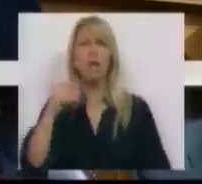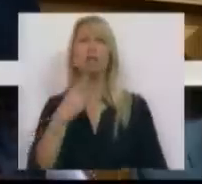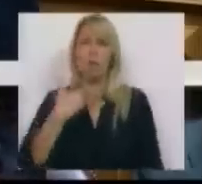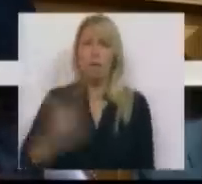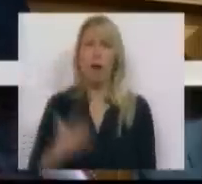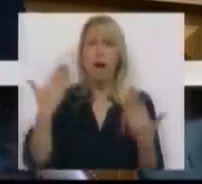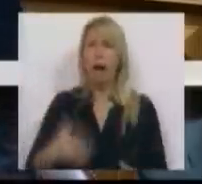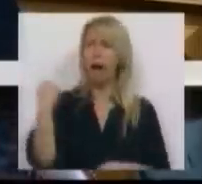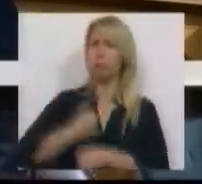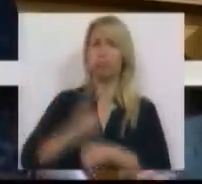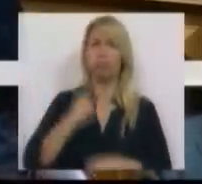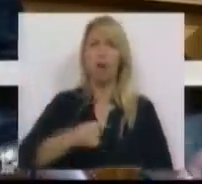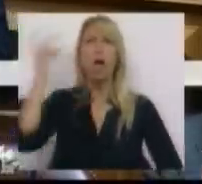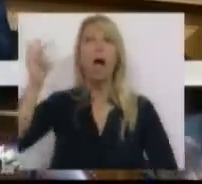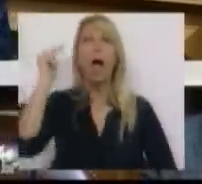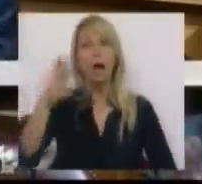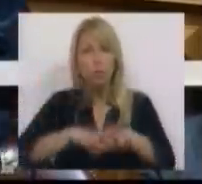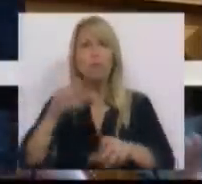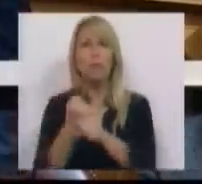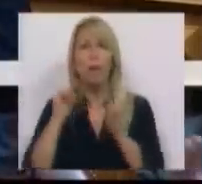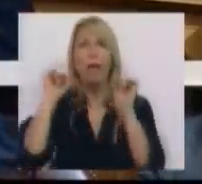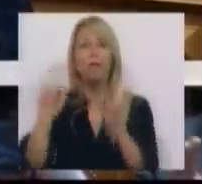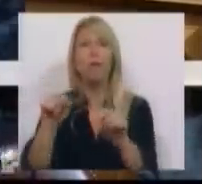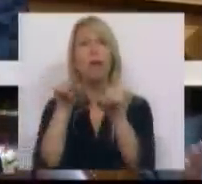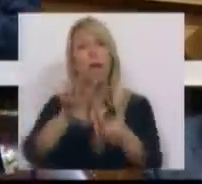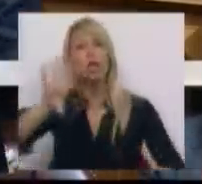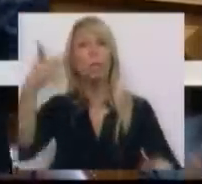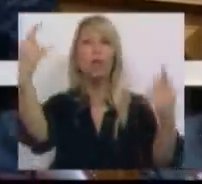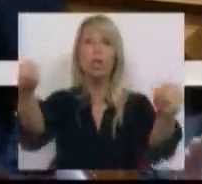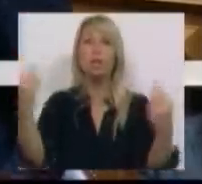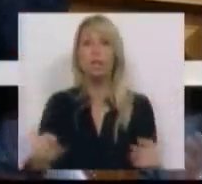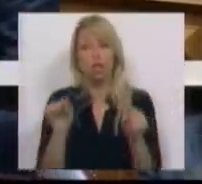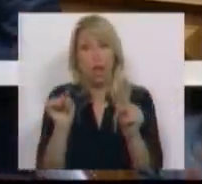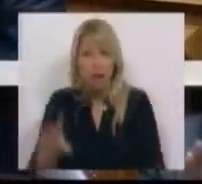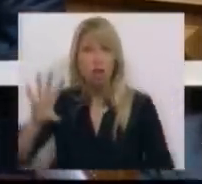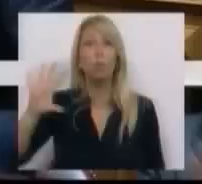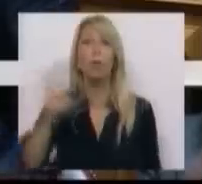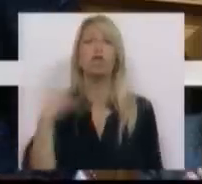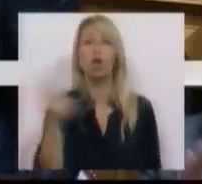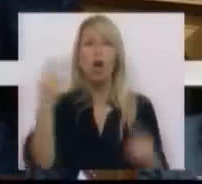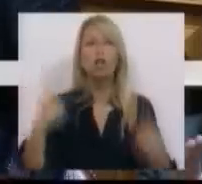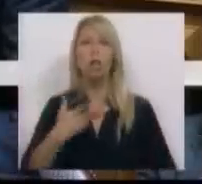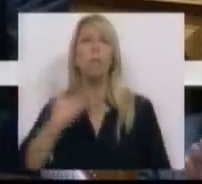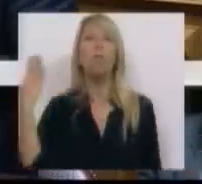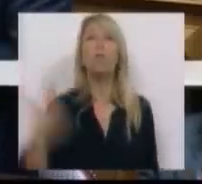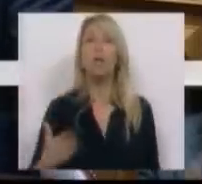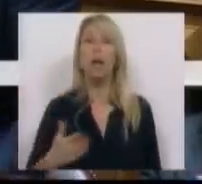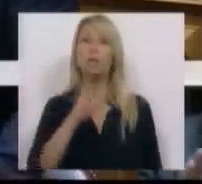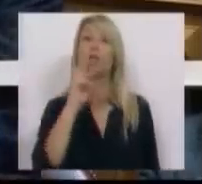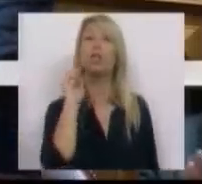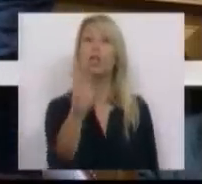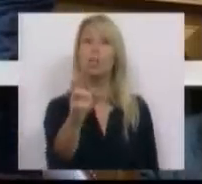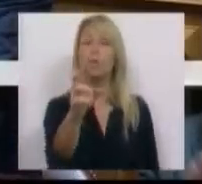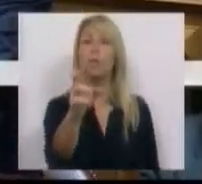vida inteira, fruto do seu trabalho. É este país que existe e é este país que nós temos o direito de